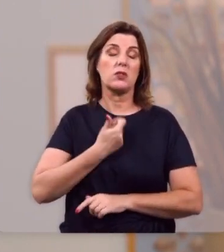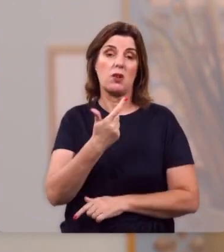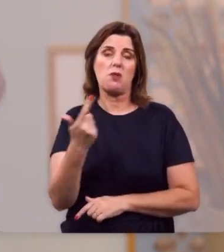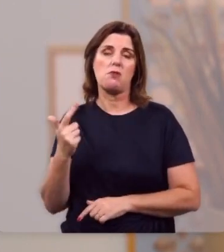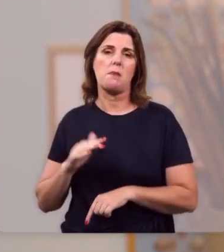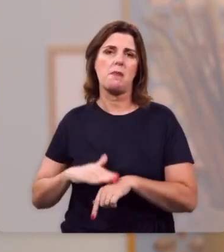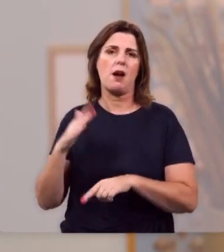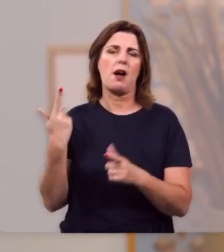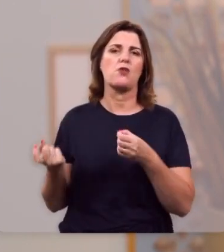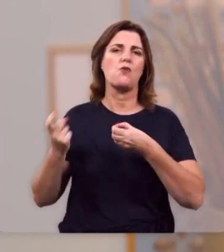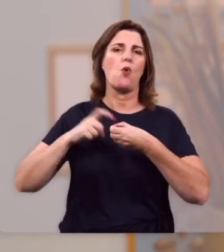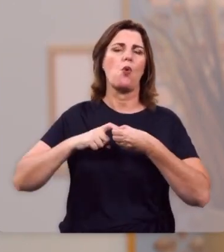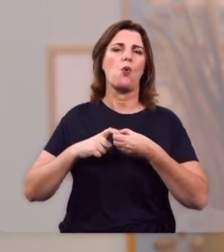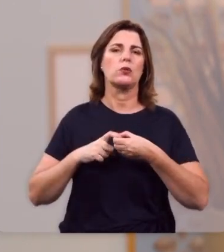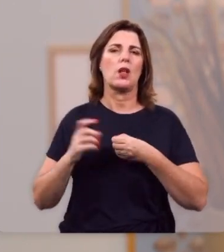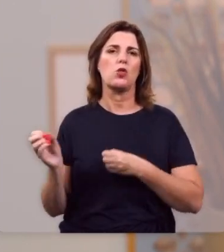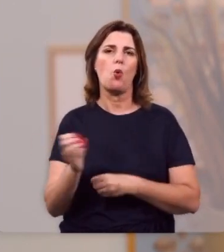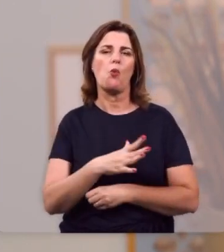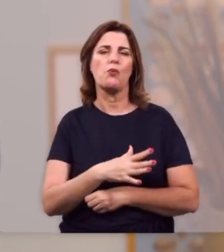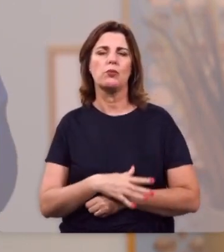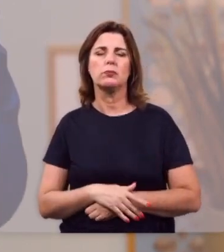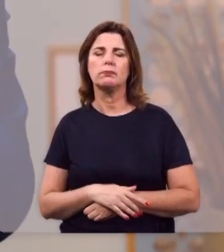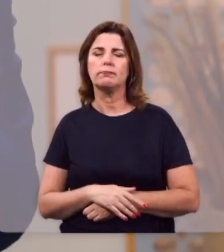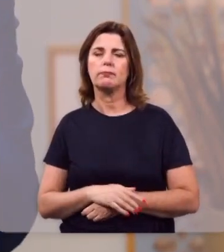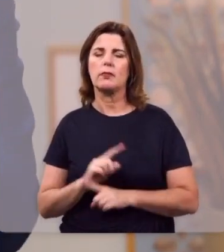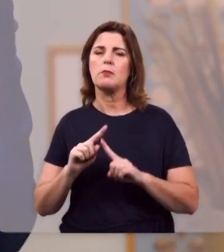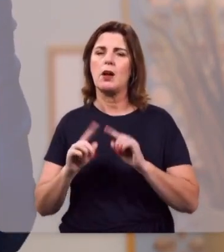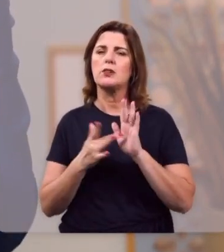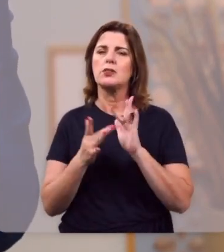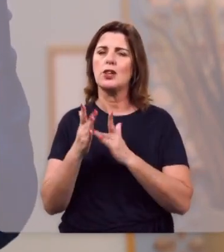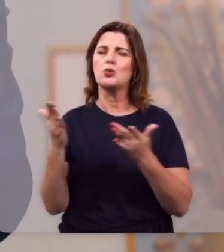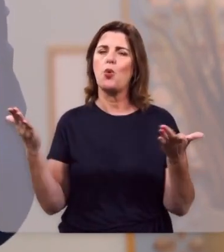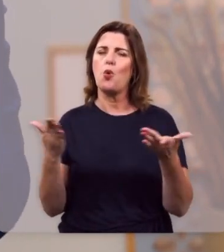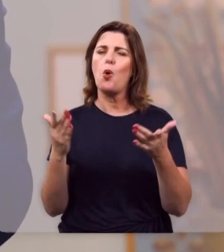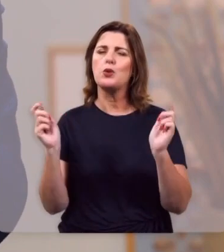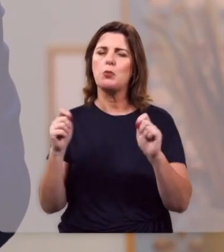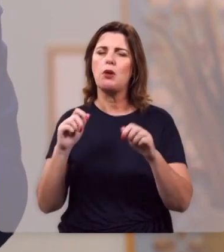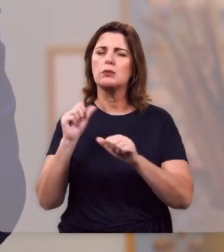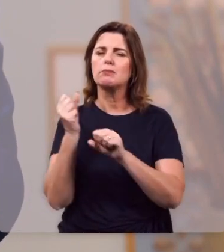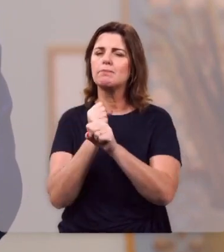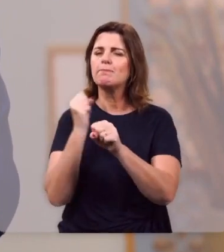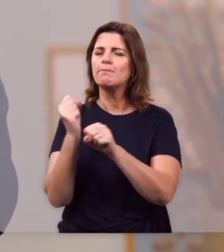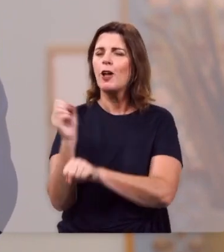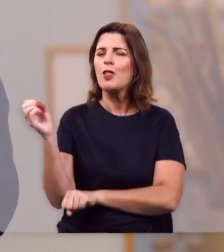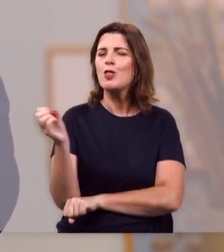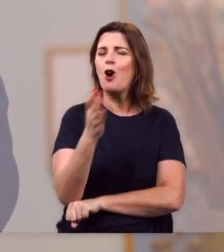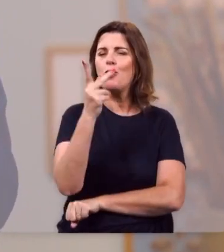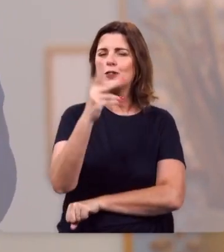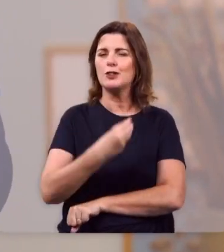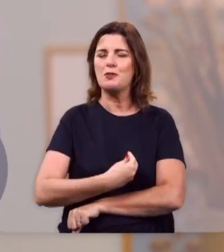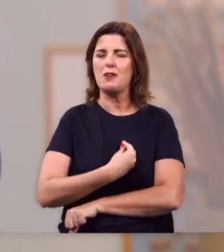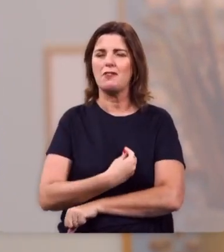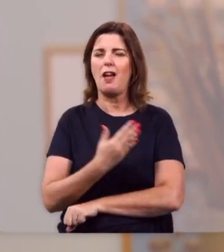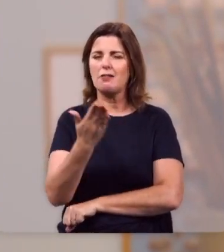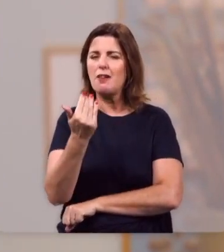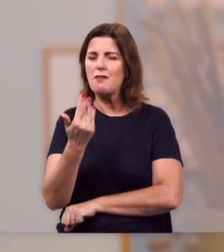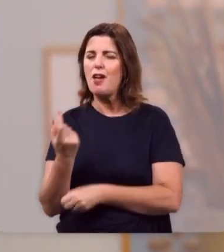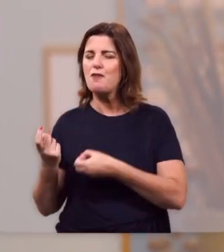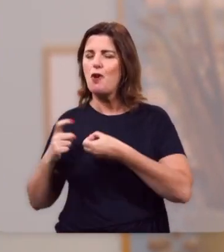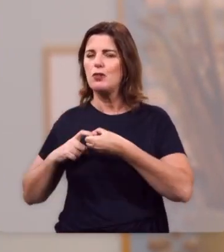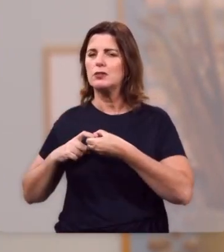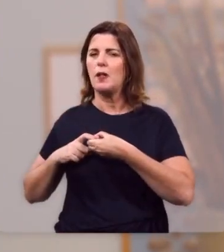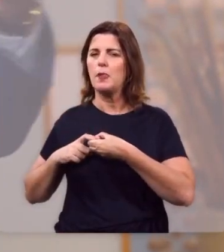salvação, recomeço. Pois Jesus hoje está aqui para restaurar a sua vida. Venha,